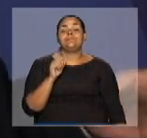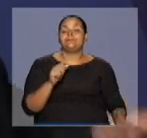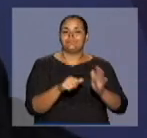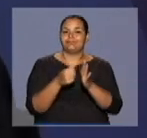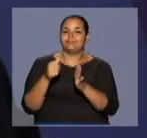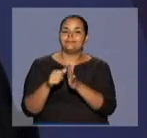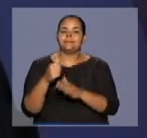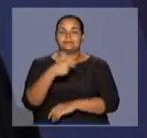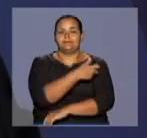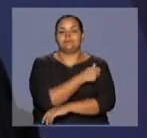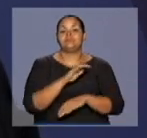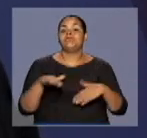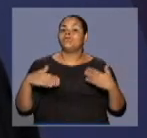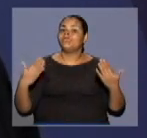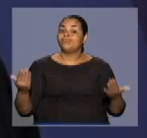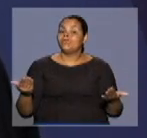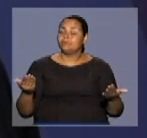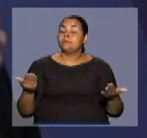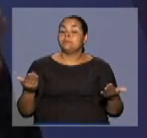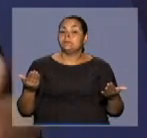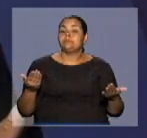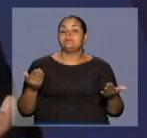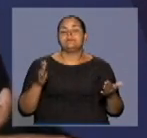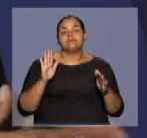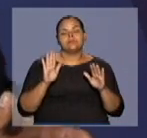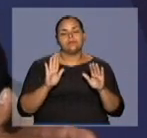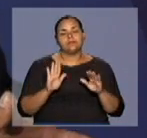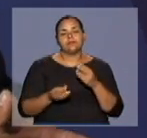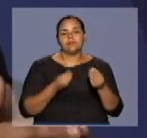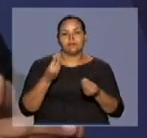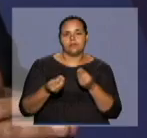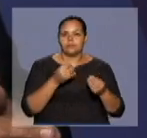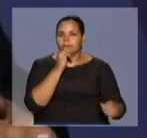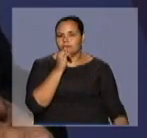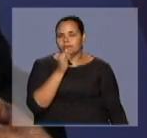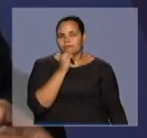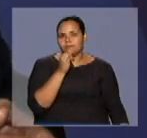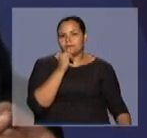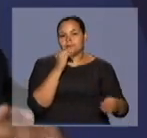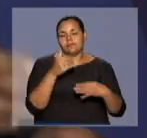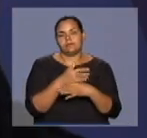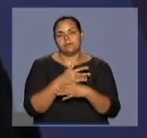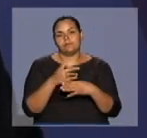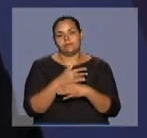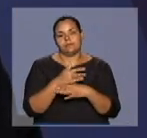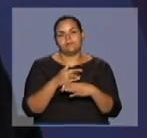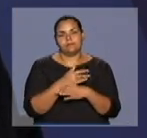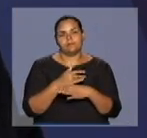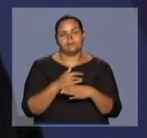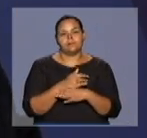de prioridades, né? Então, mas como? Por exemplo, as cidades